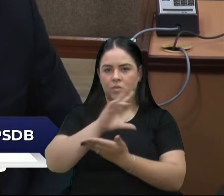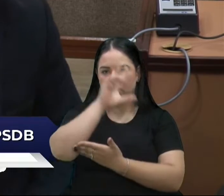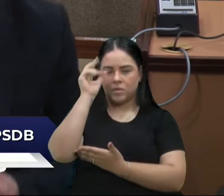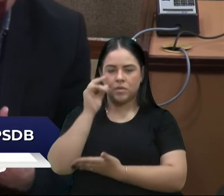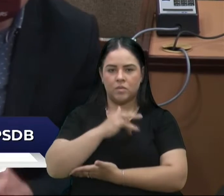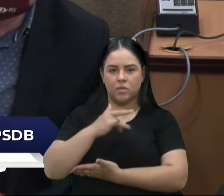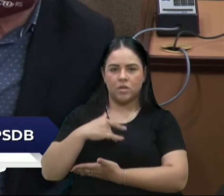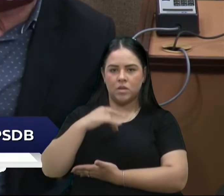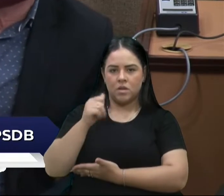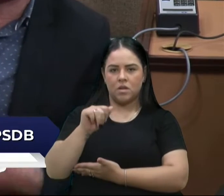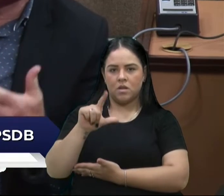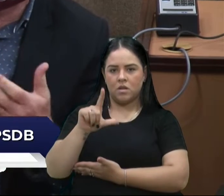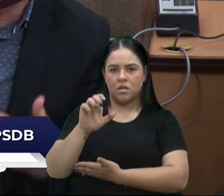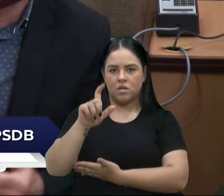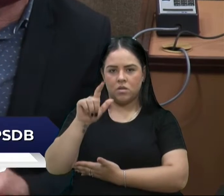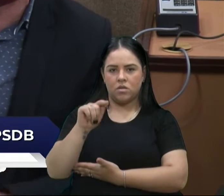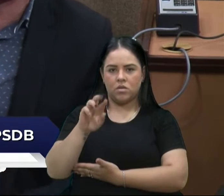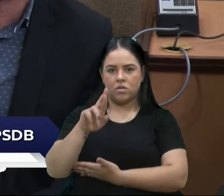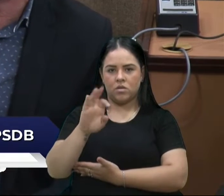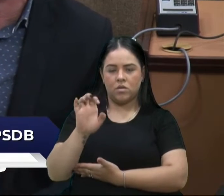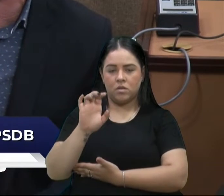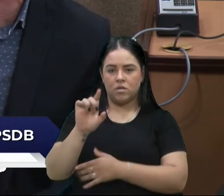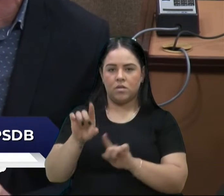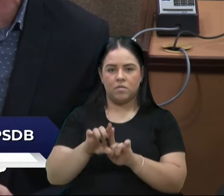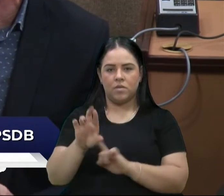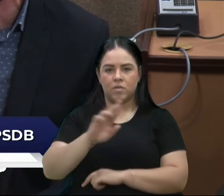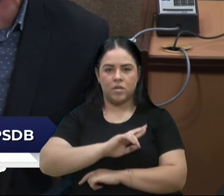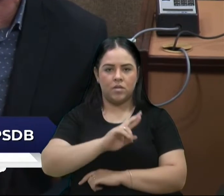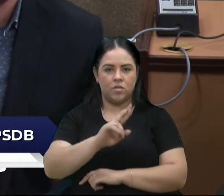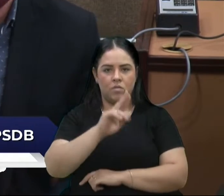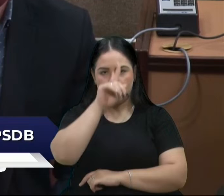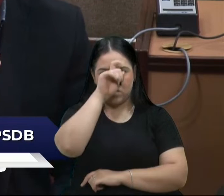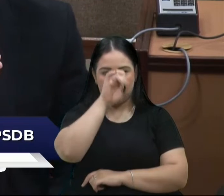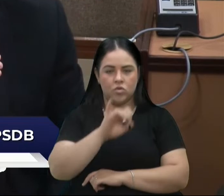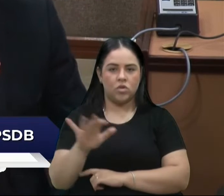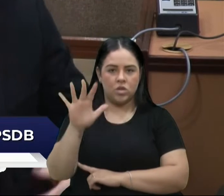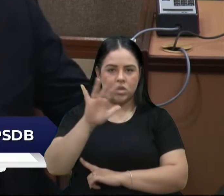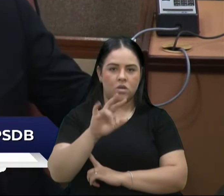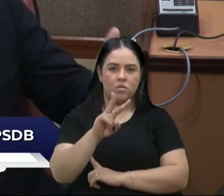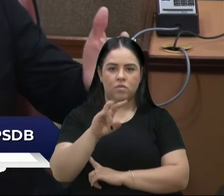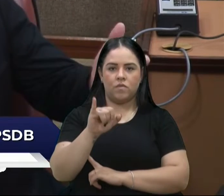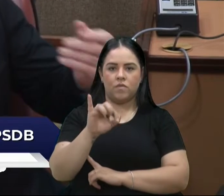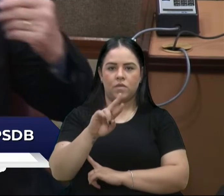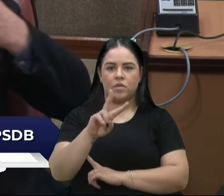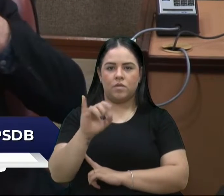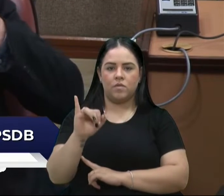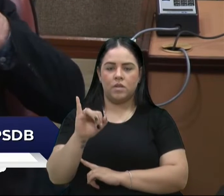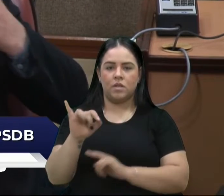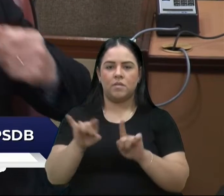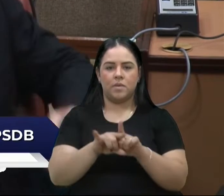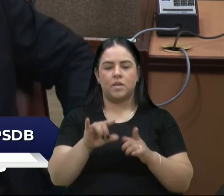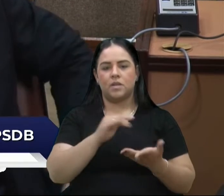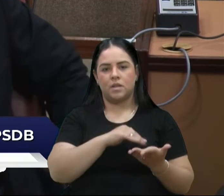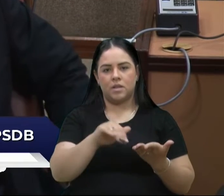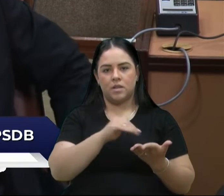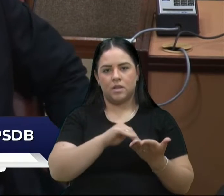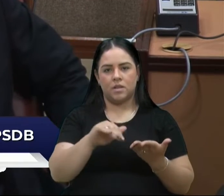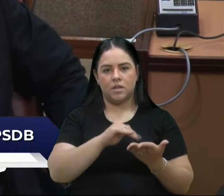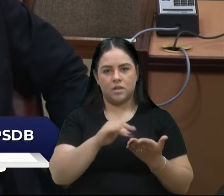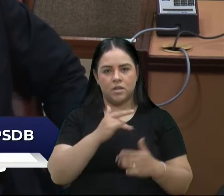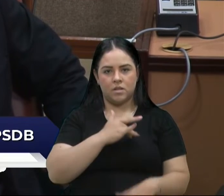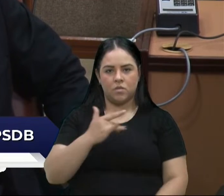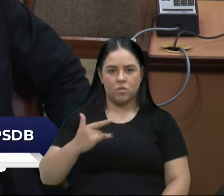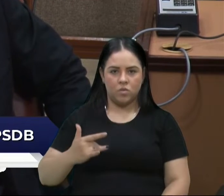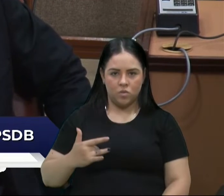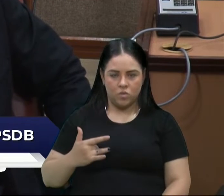os representantes do hospital, a direção do Hospital Geral, do Hospital Vivi Ramos, a nossa secretária da